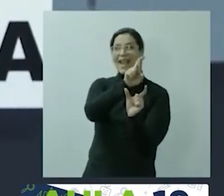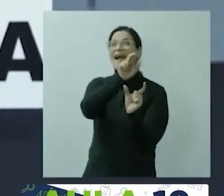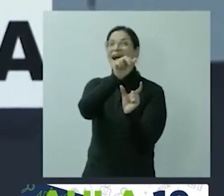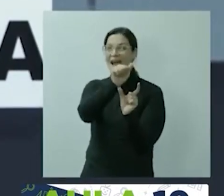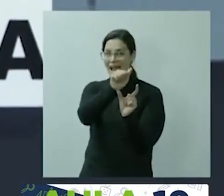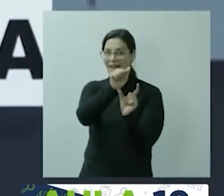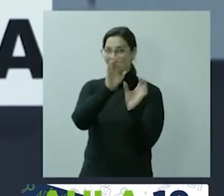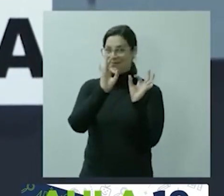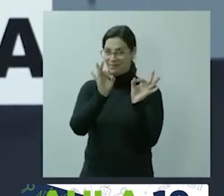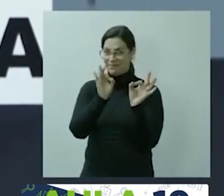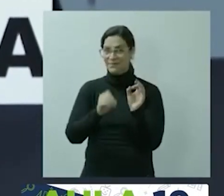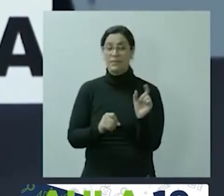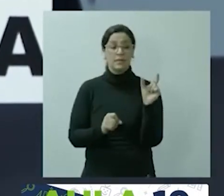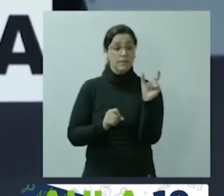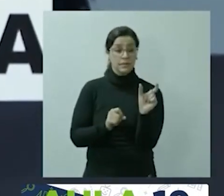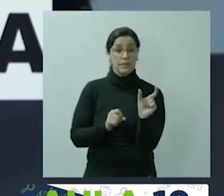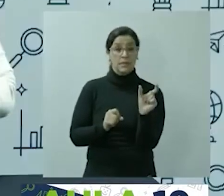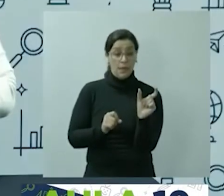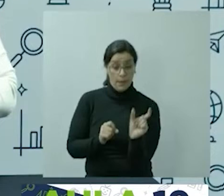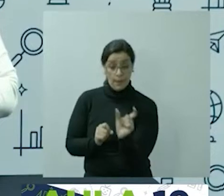Ra,